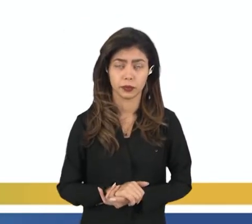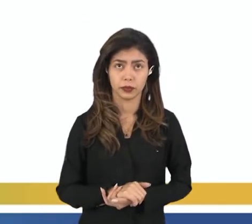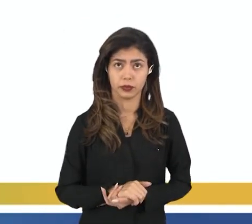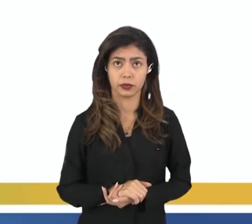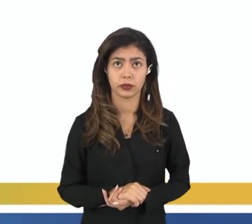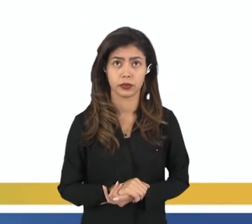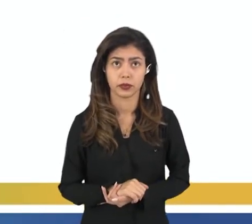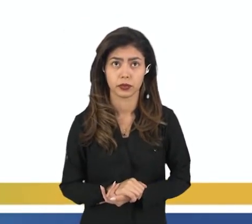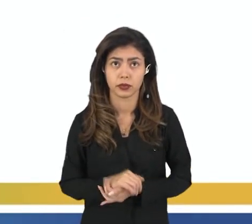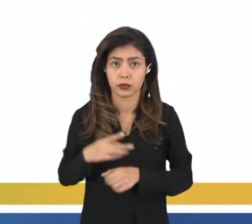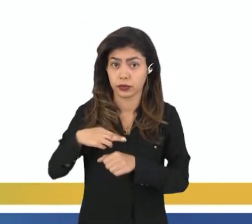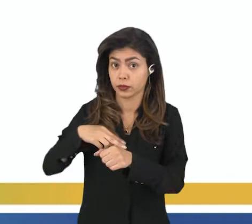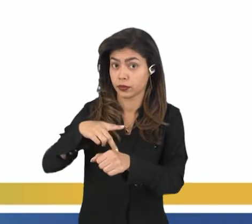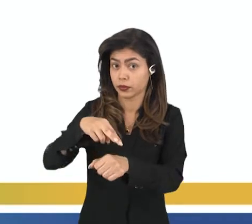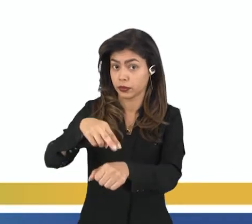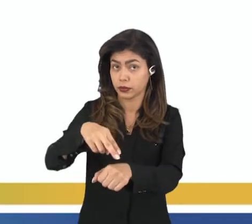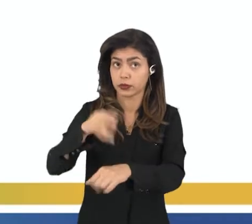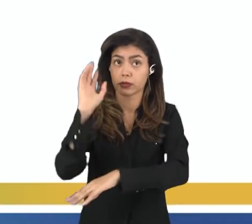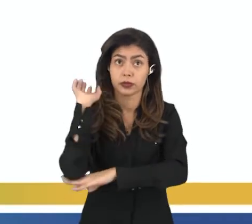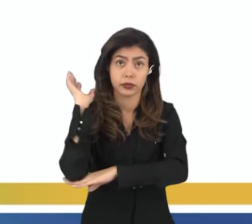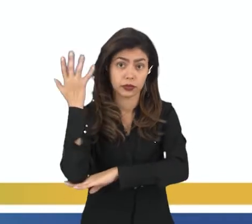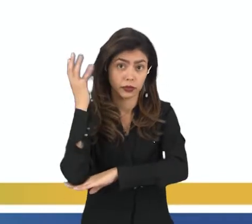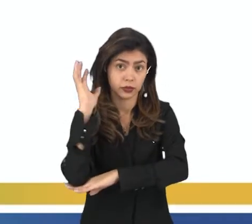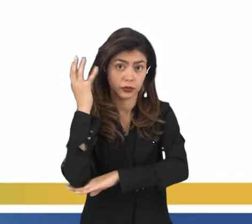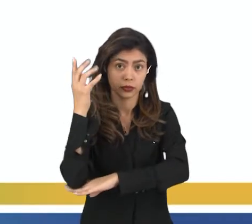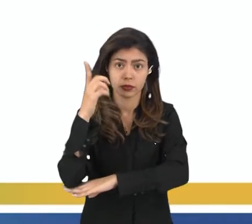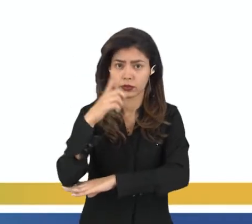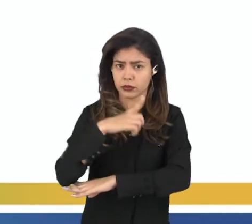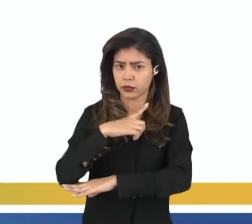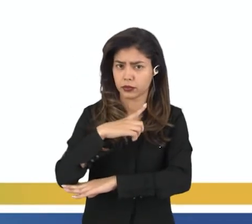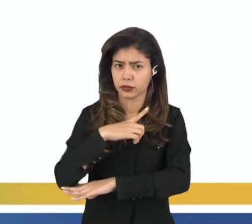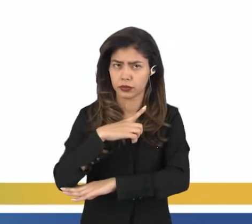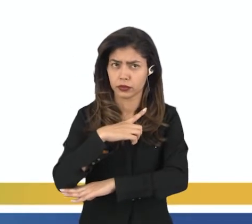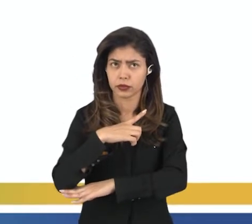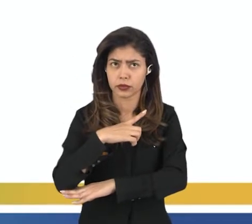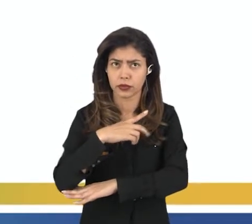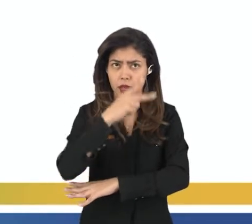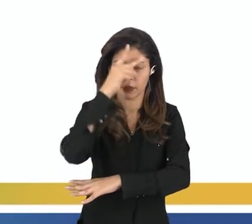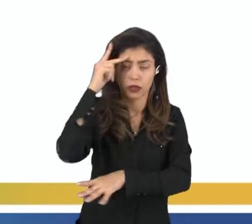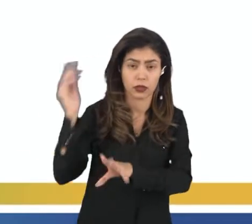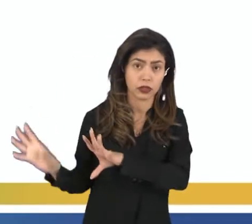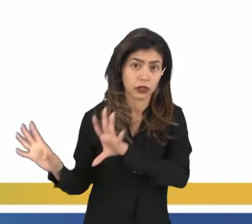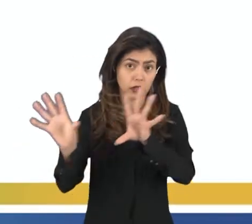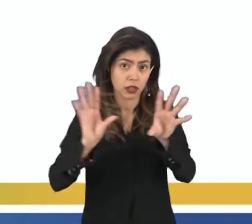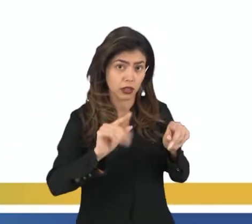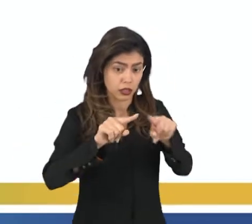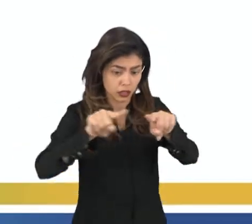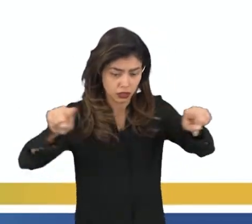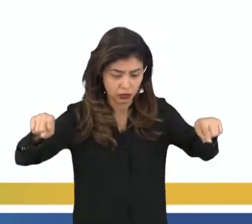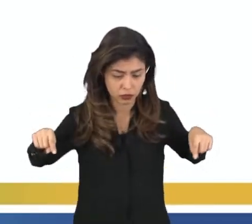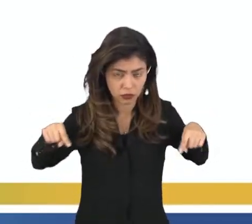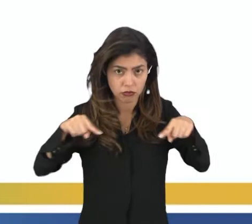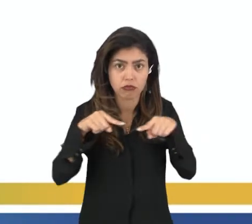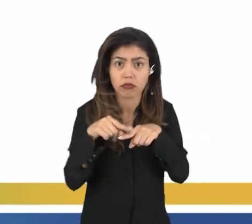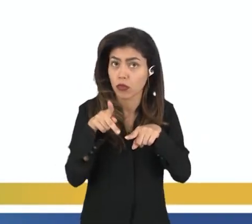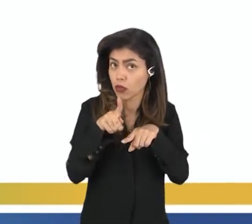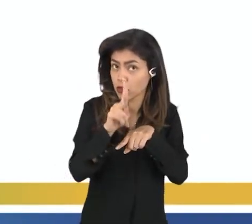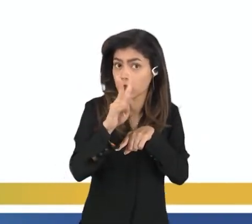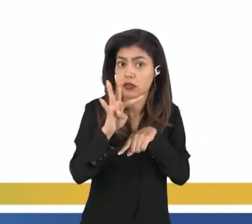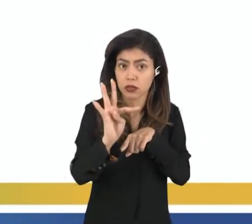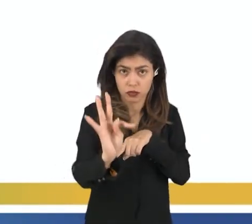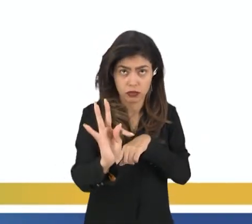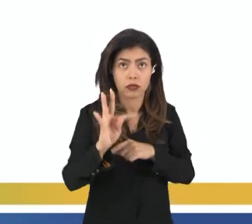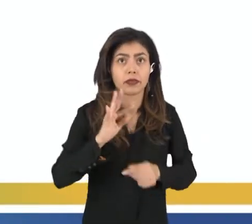O percurso do arvorismo ele consiste da seguinte maneira: o cliente é trazido para a sala de equipamentos, onde ele pega